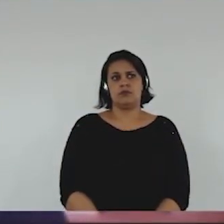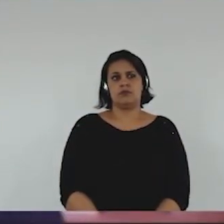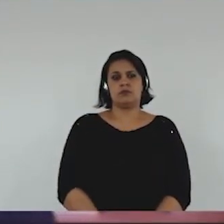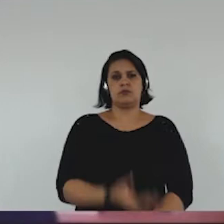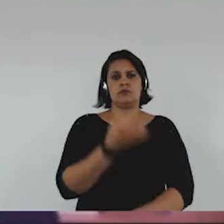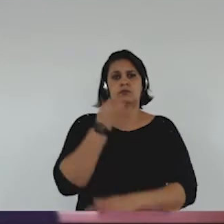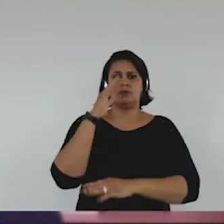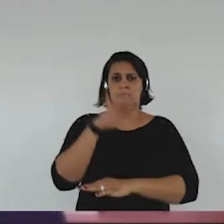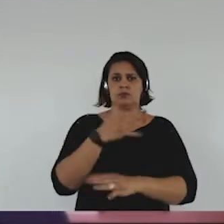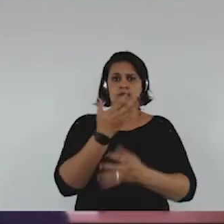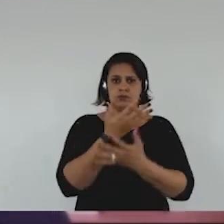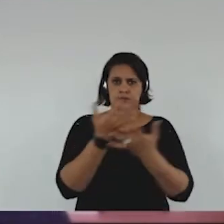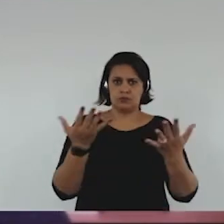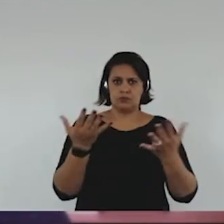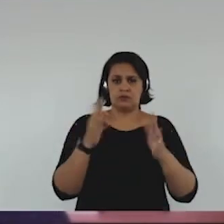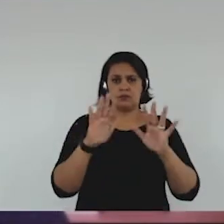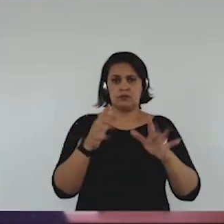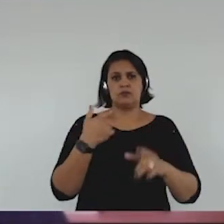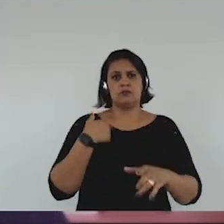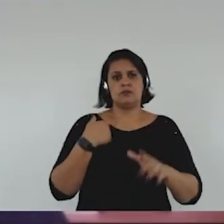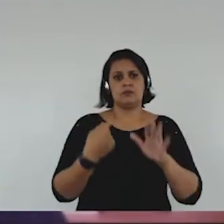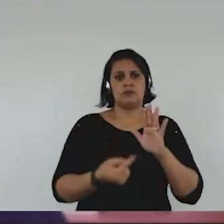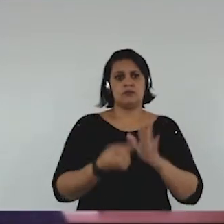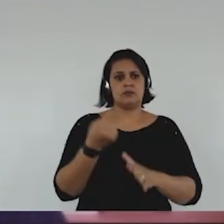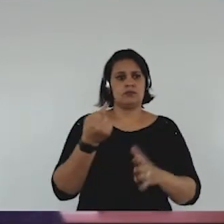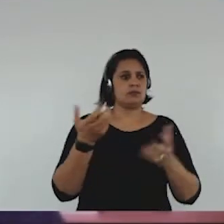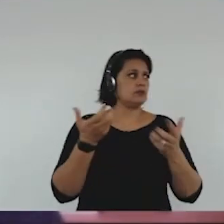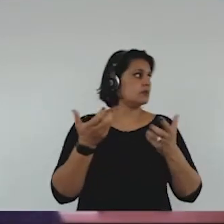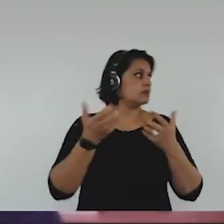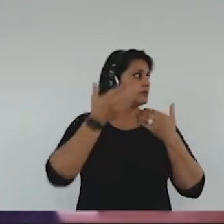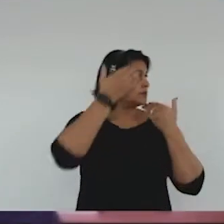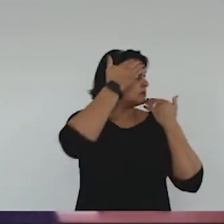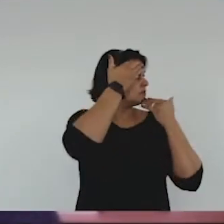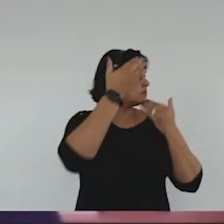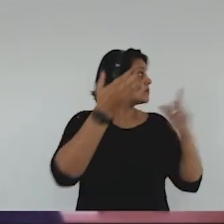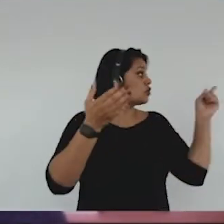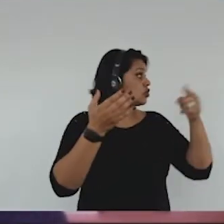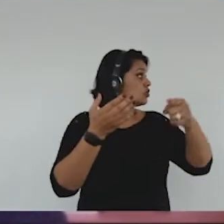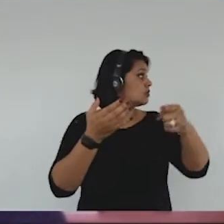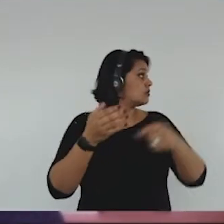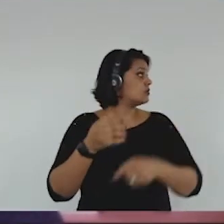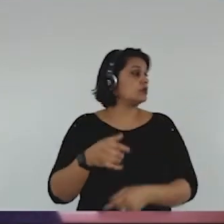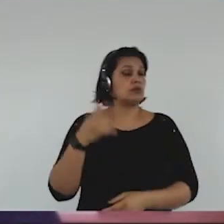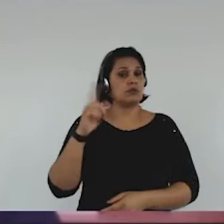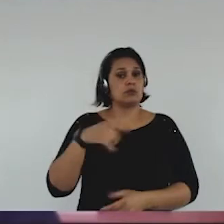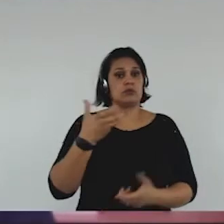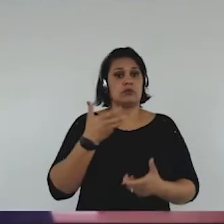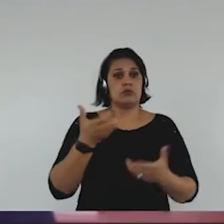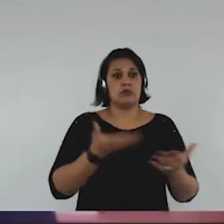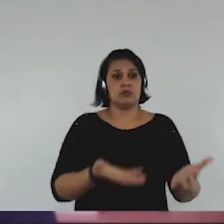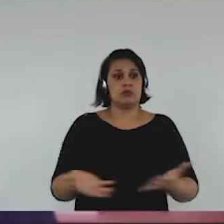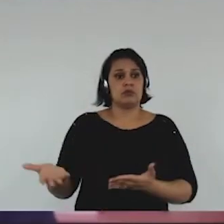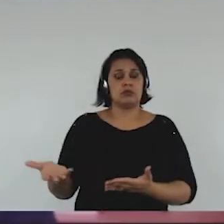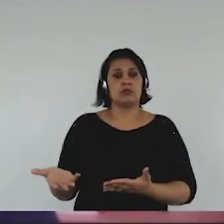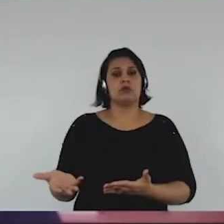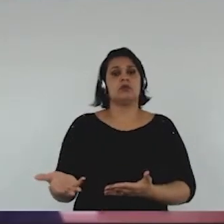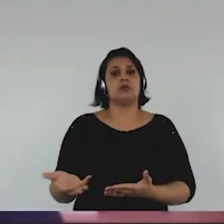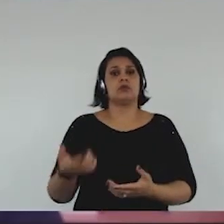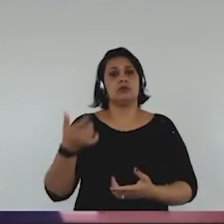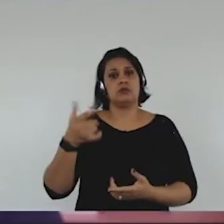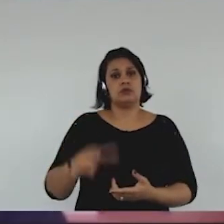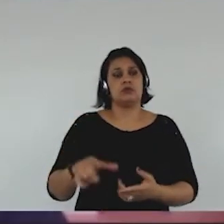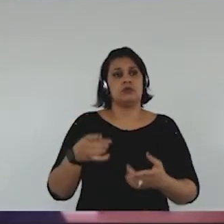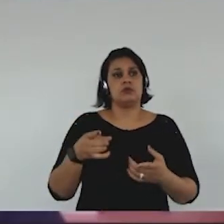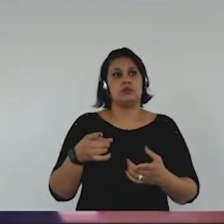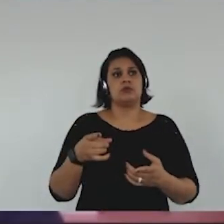veem. Primeiramente, eu queria agradecer ao presidente Felipe Santa Cruz pela gentileza do convite, e ao doutor José Roberto Castro Neves,